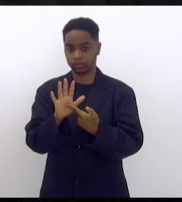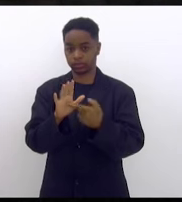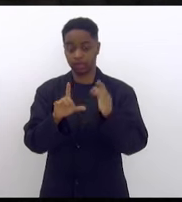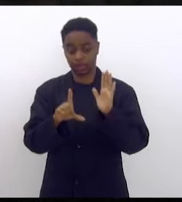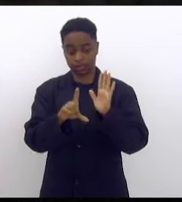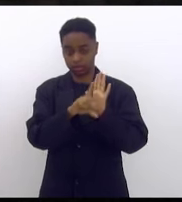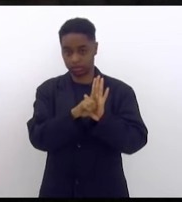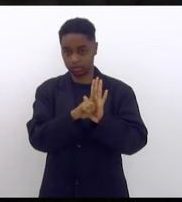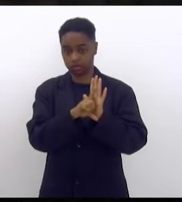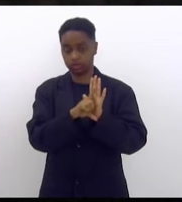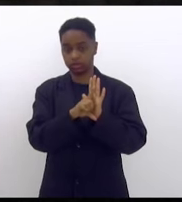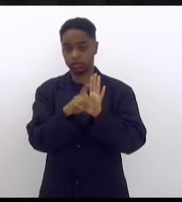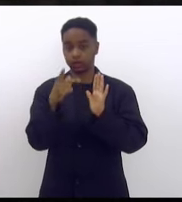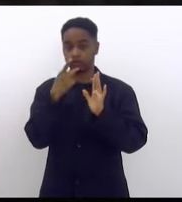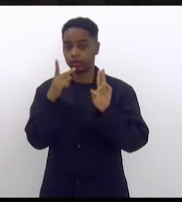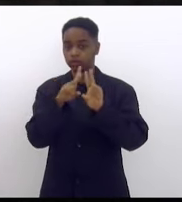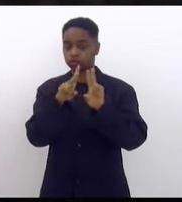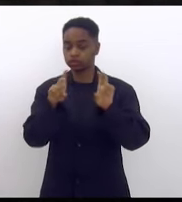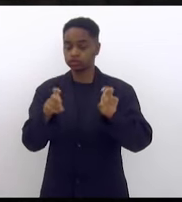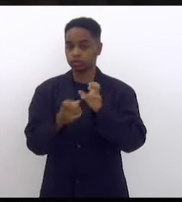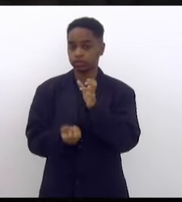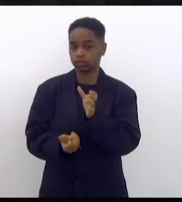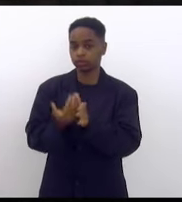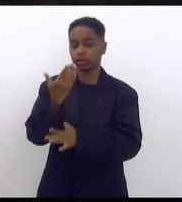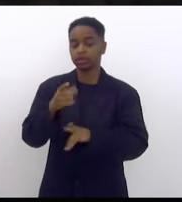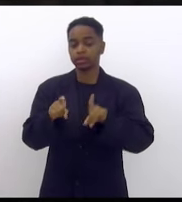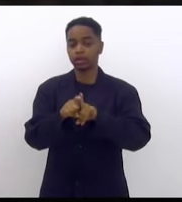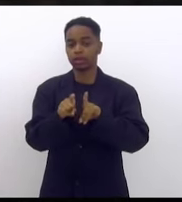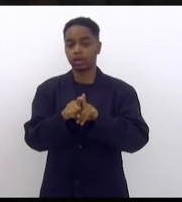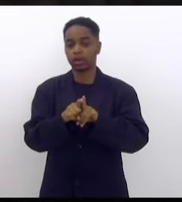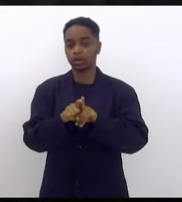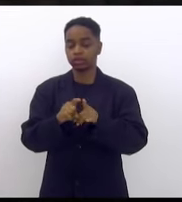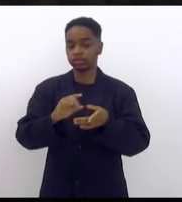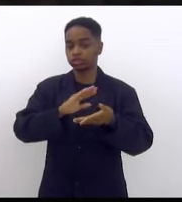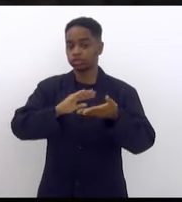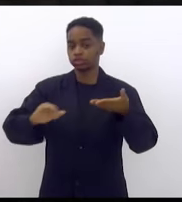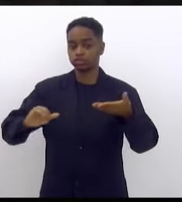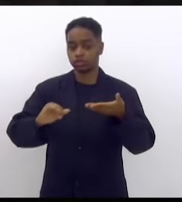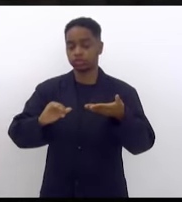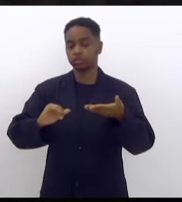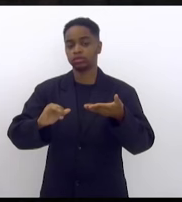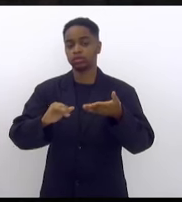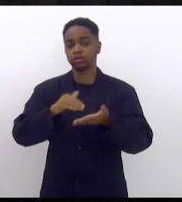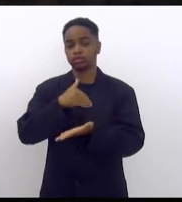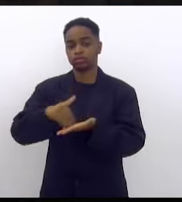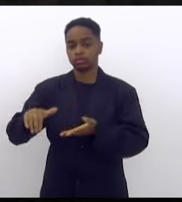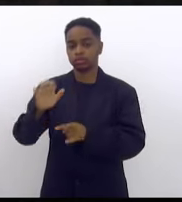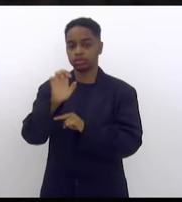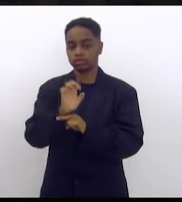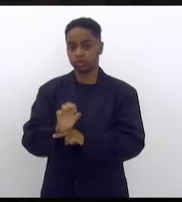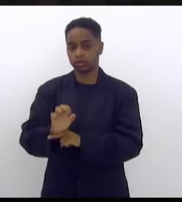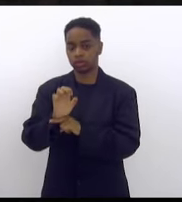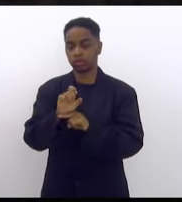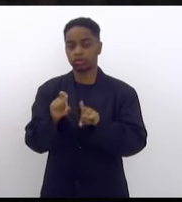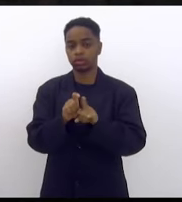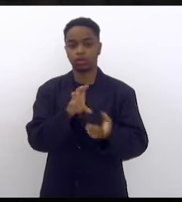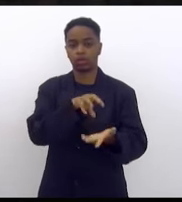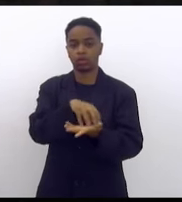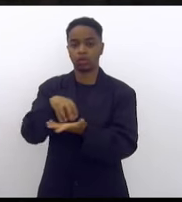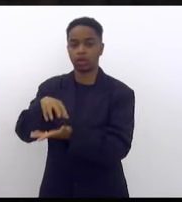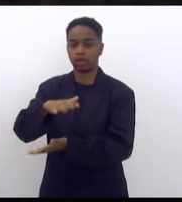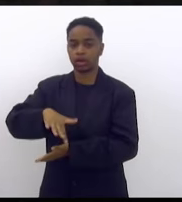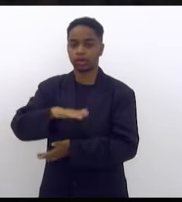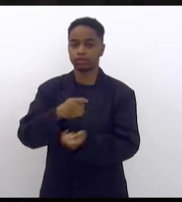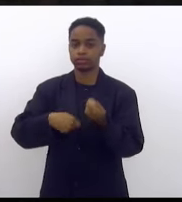disporá sobre a criação e extinção de secretarias de Estado e órgãos da